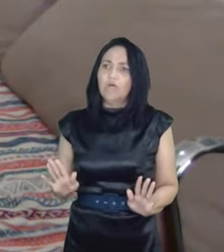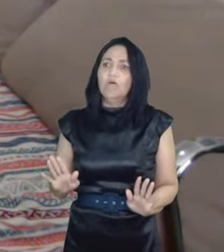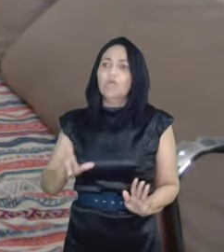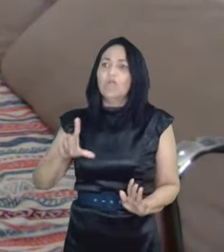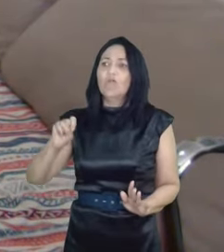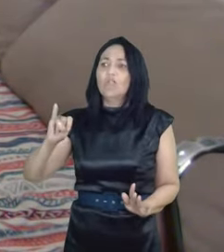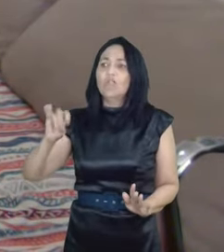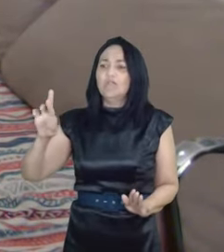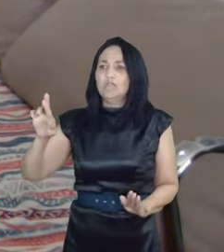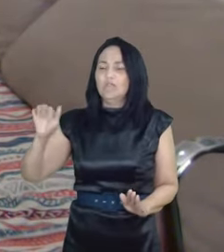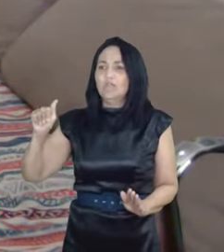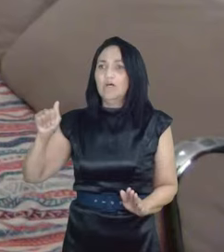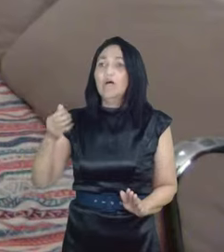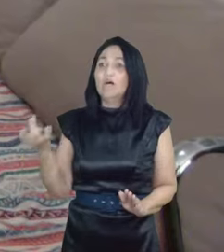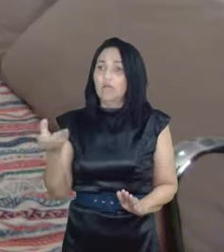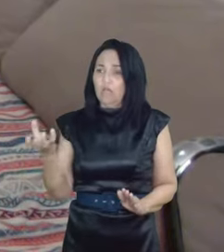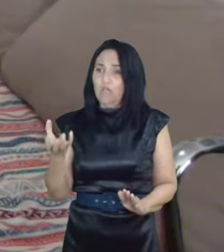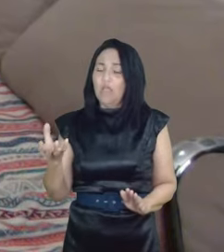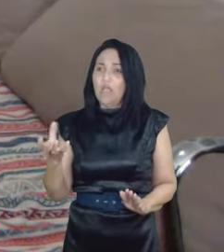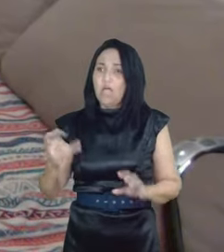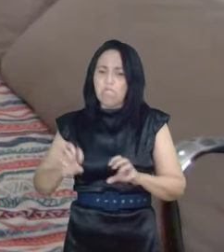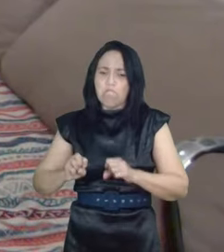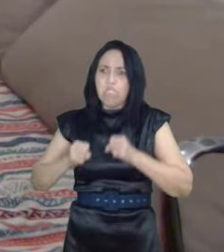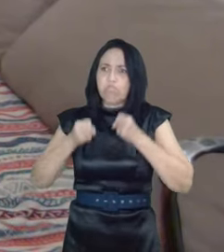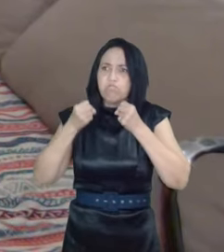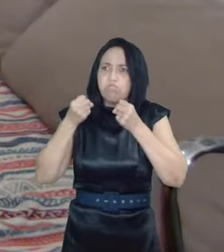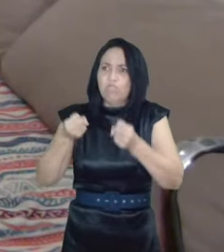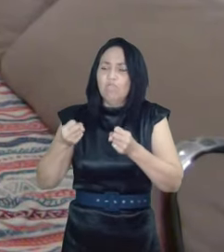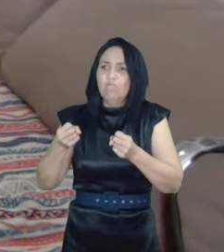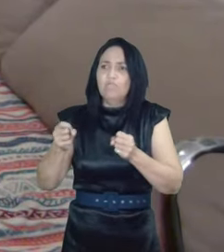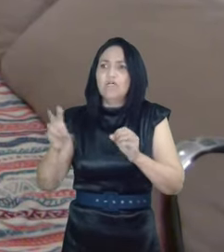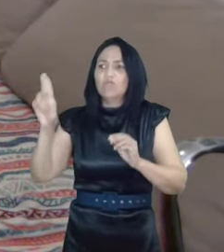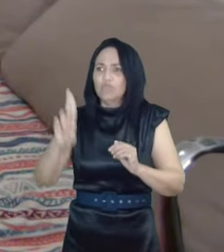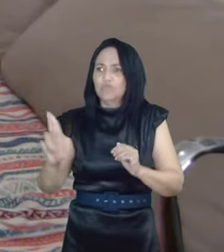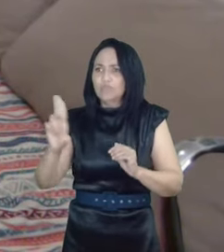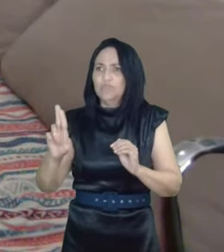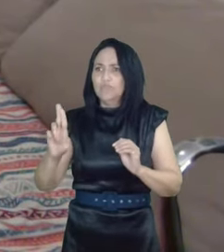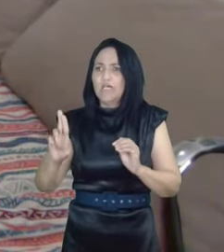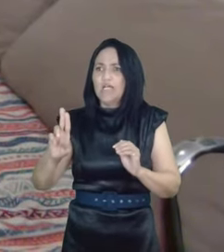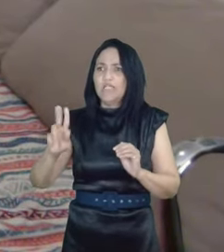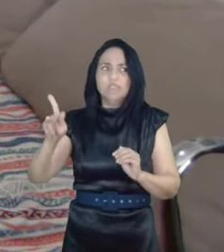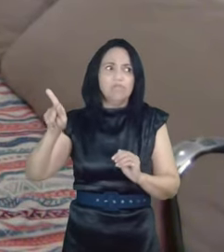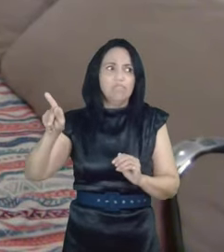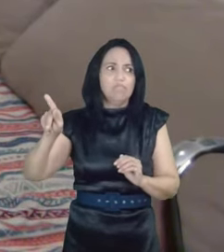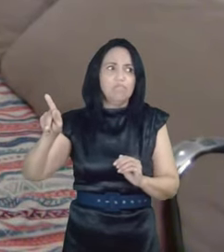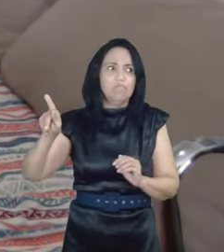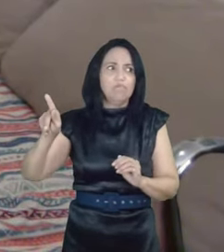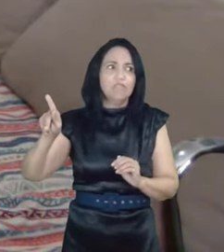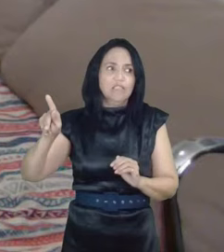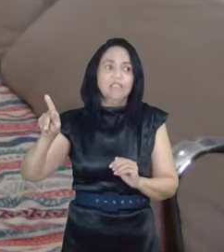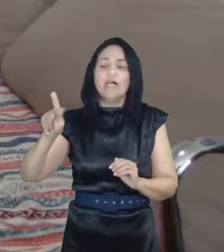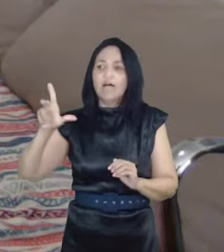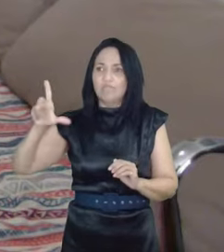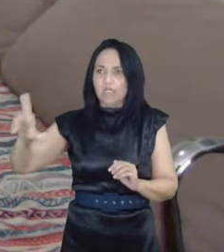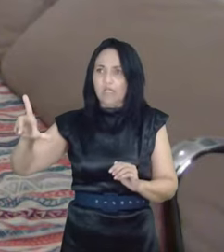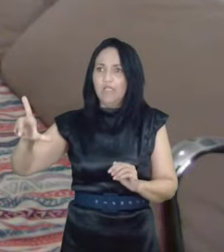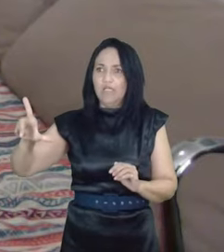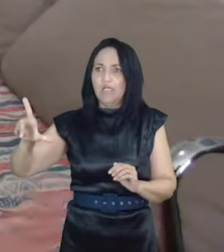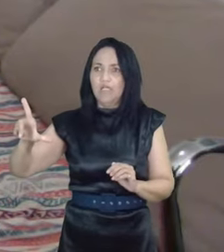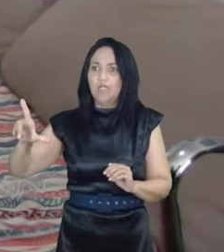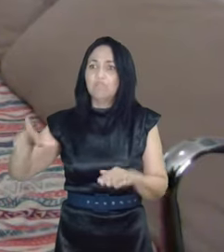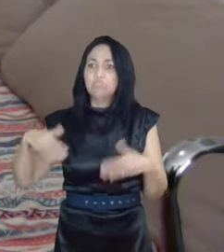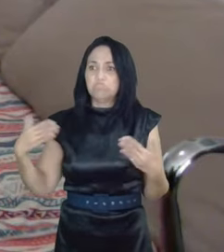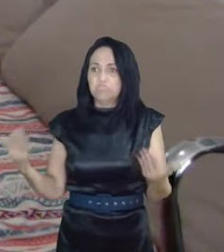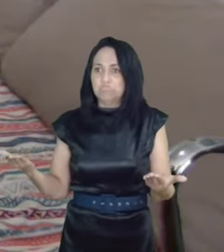mais poder e vai usar esse PL aí como instrumento de barganha aí para avançar na sua agenda fisiológica, seja